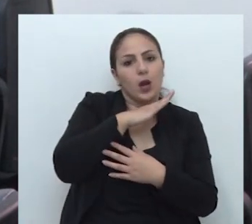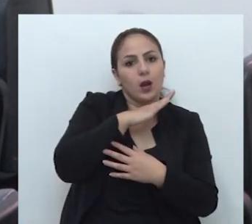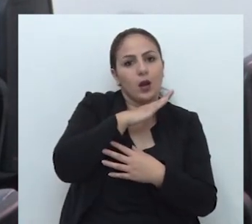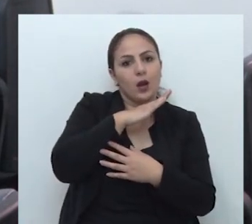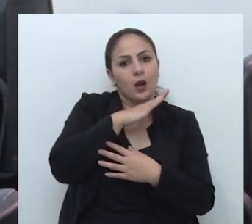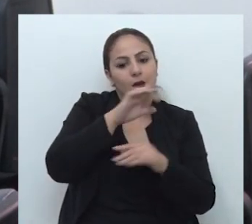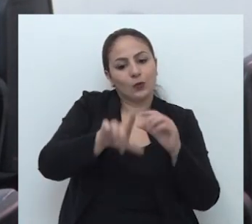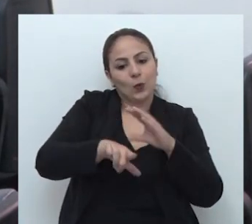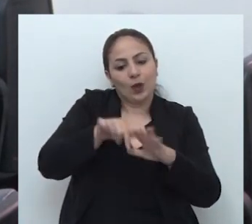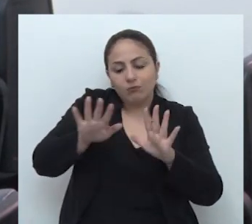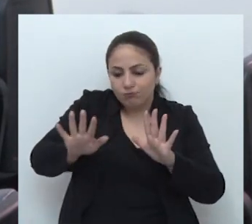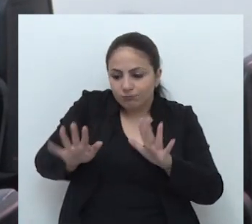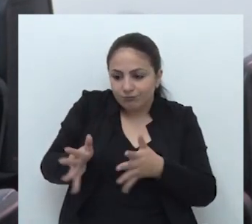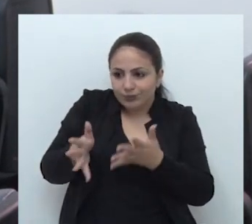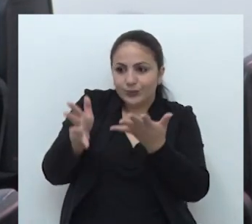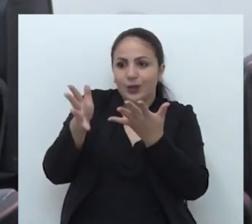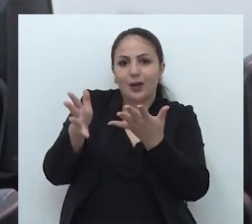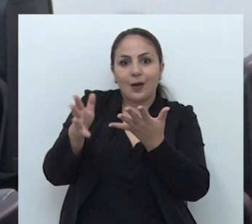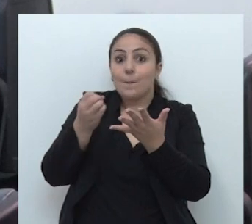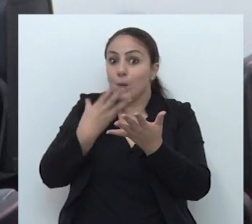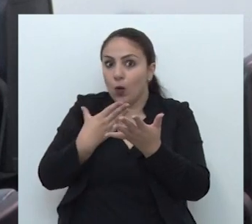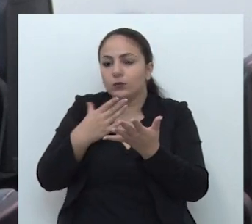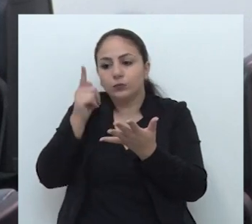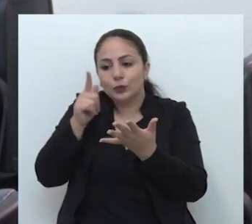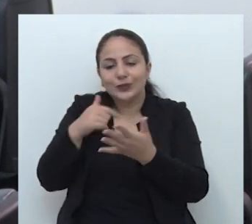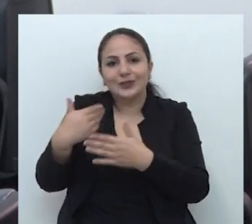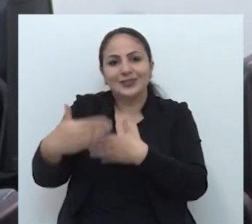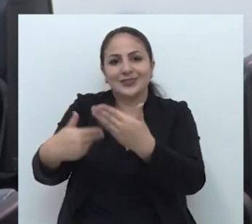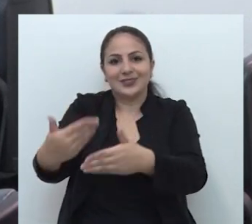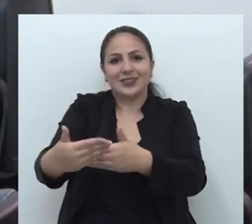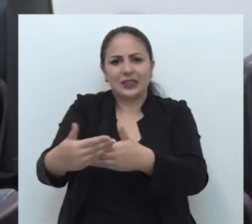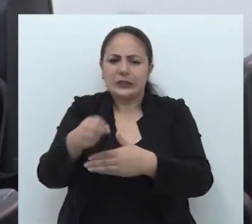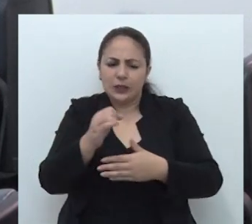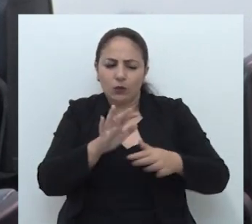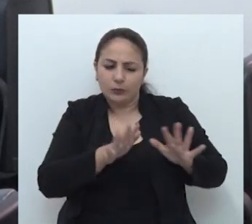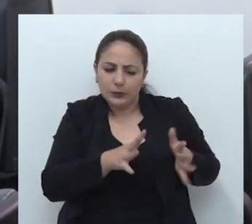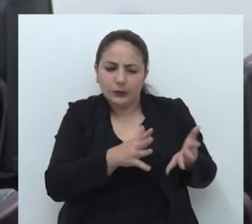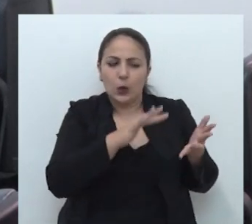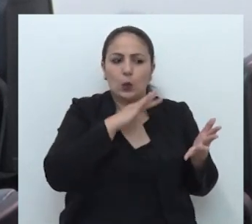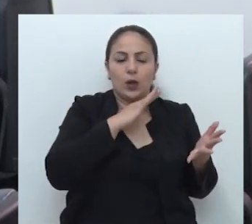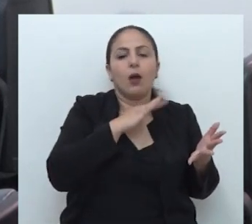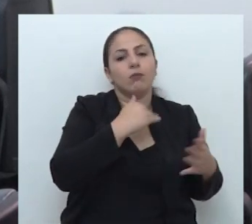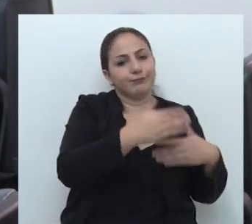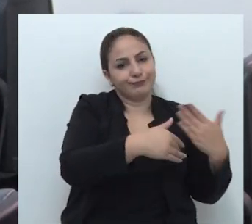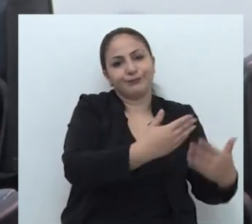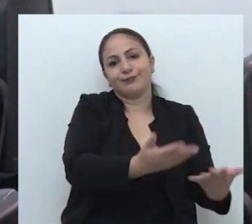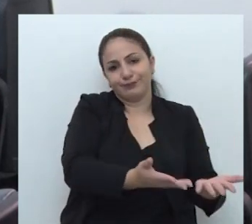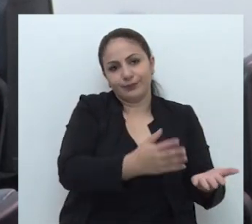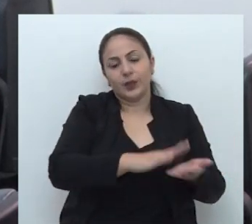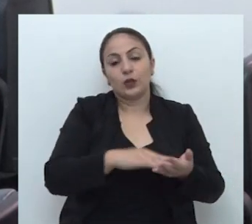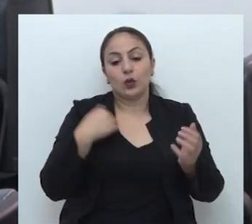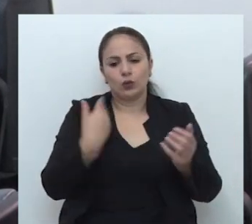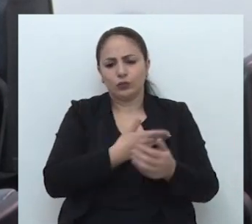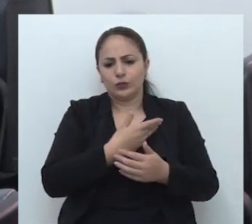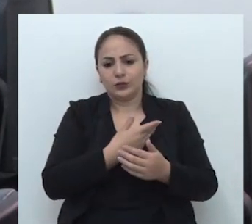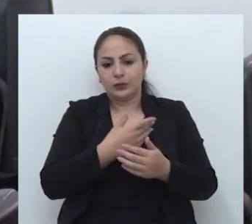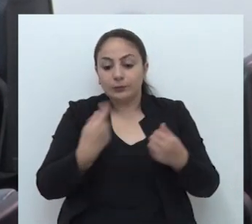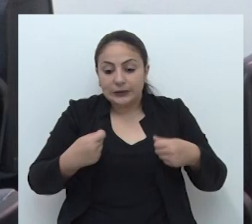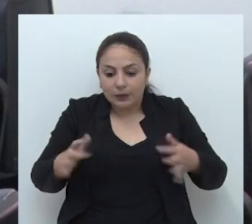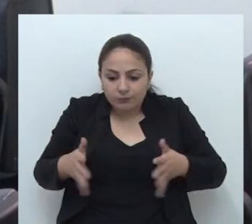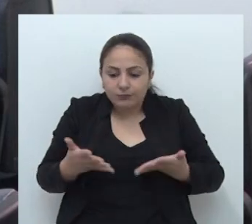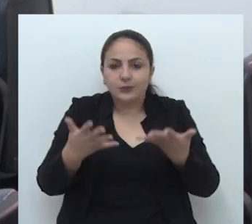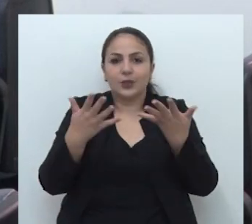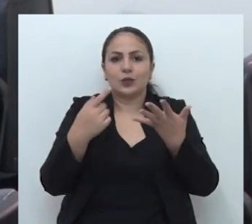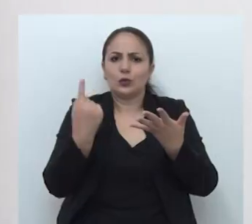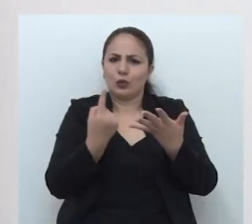Aquele que eu cultivo. Eu só consigo cultivar alguma coisa se alguém me ensina ou alguém me ajuda ou junto com o outro. Sozinho, muitas vezes a